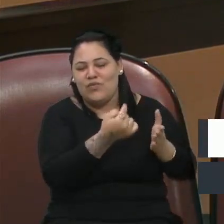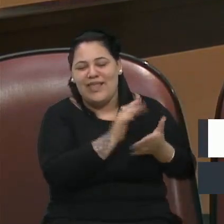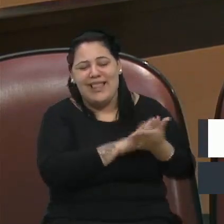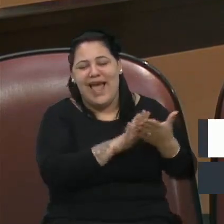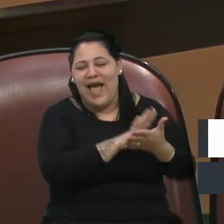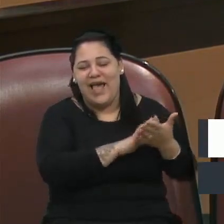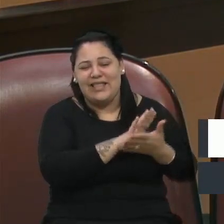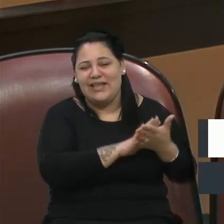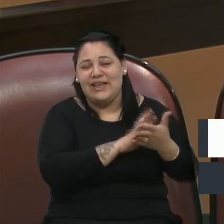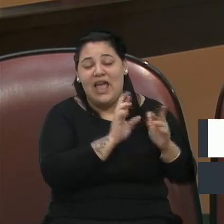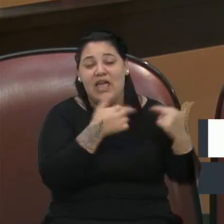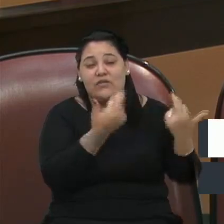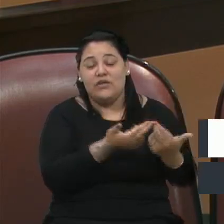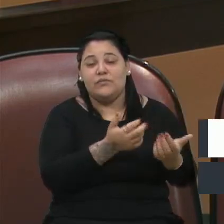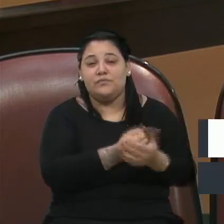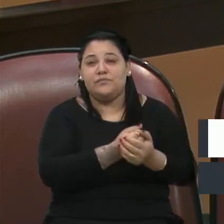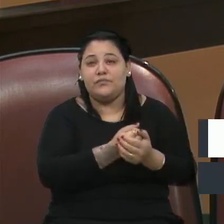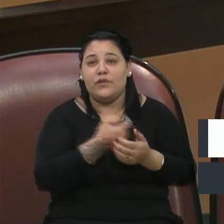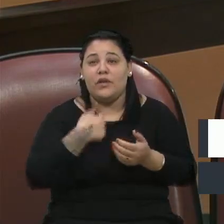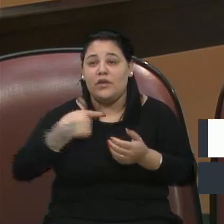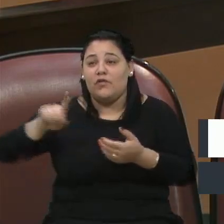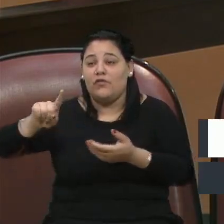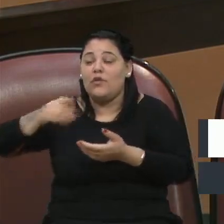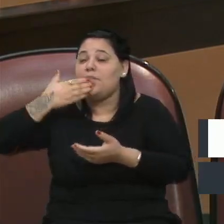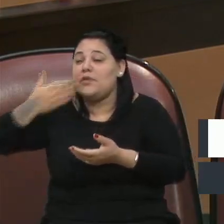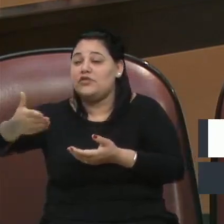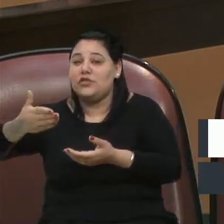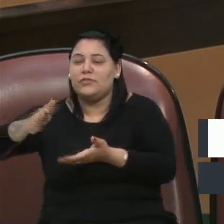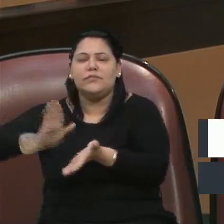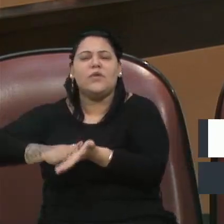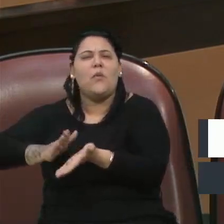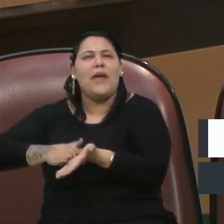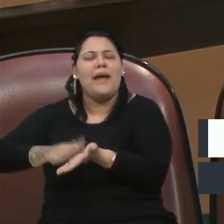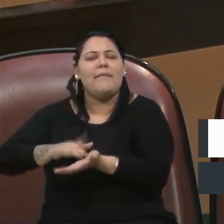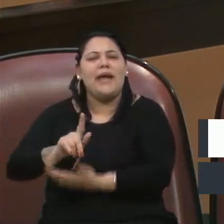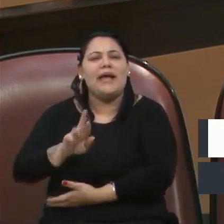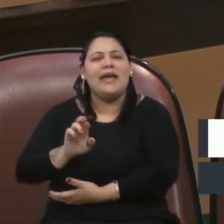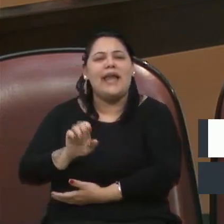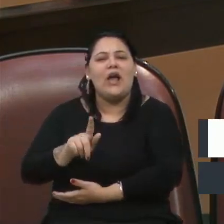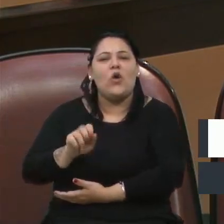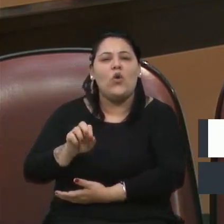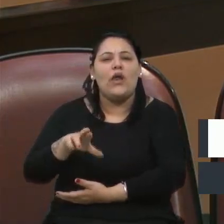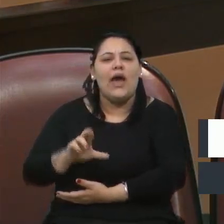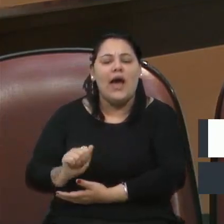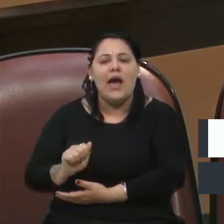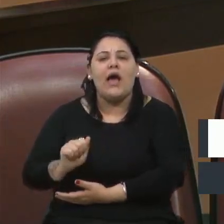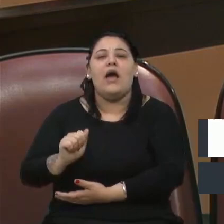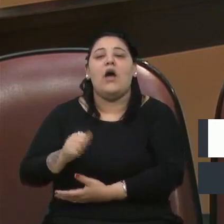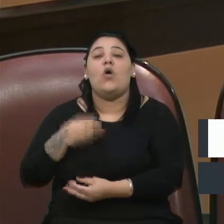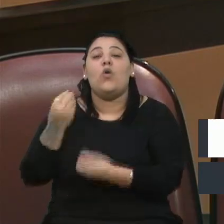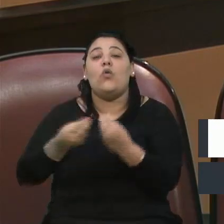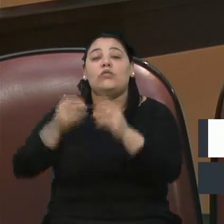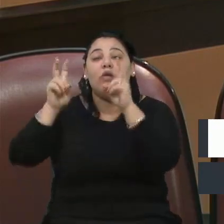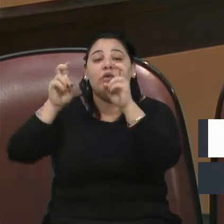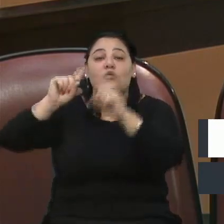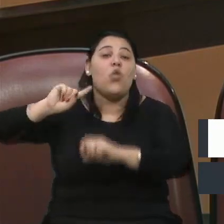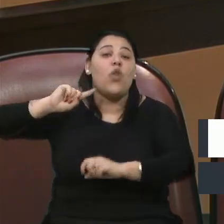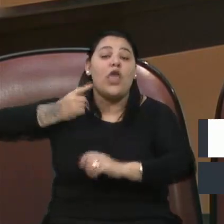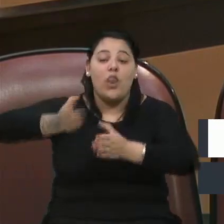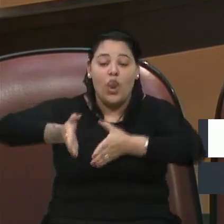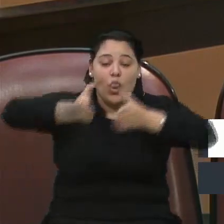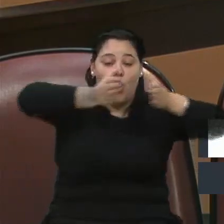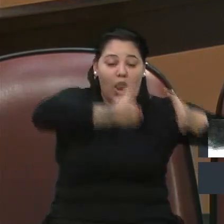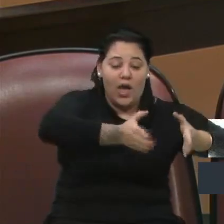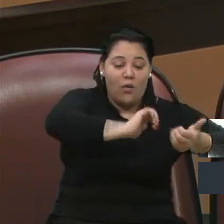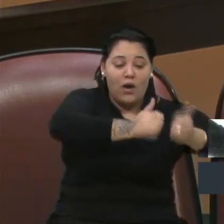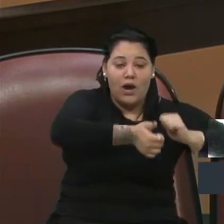e aí foi ali cobrar, não pedir, Grégora, como é que está o assunto do lixo do lado do Campo do Caxias? Para,